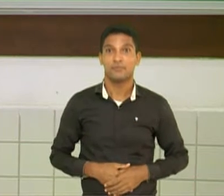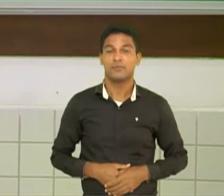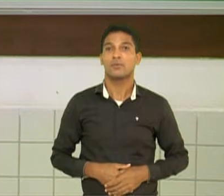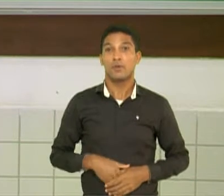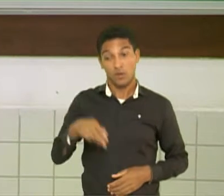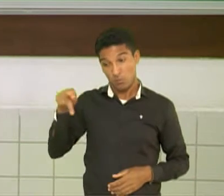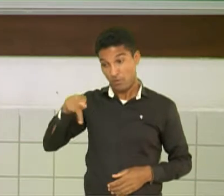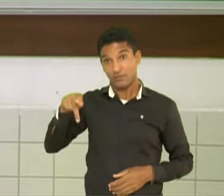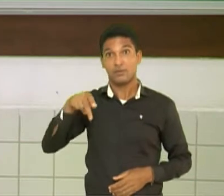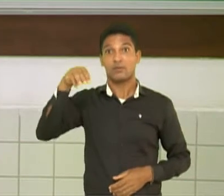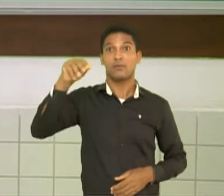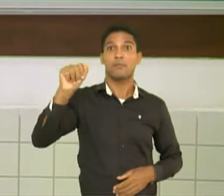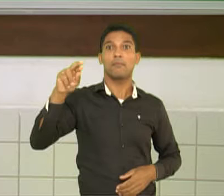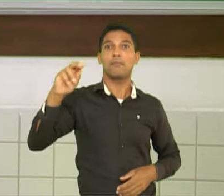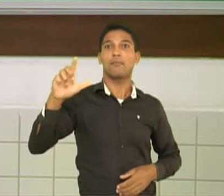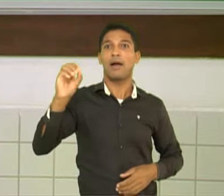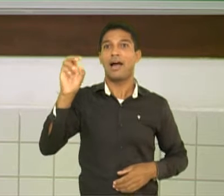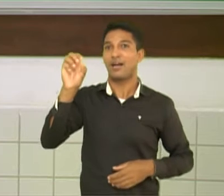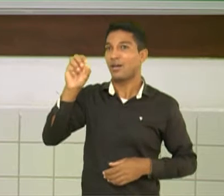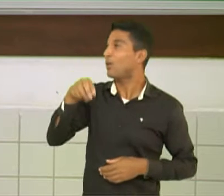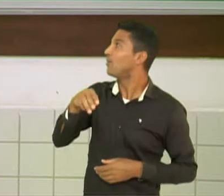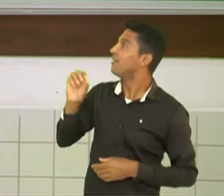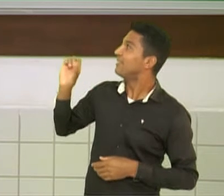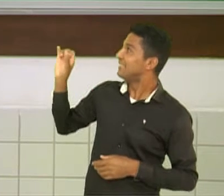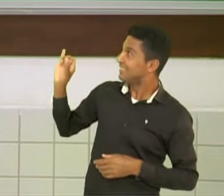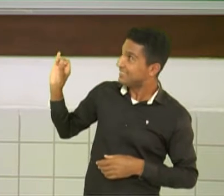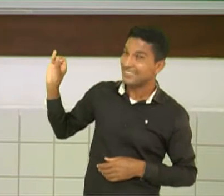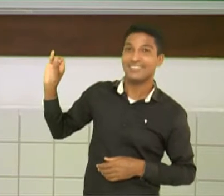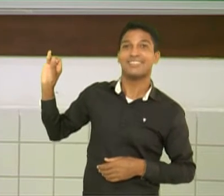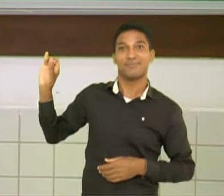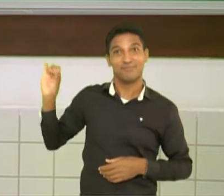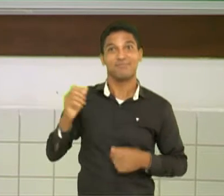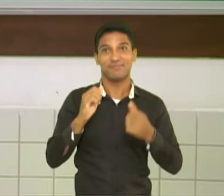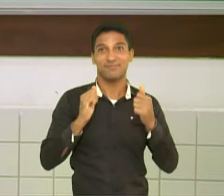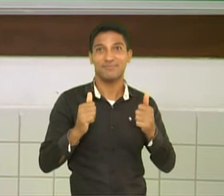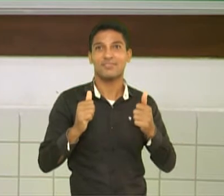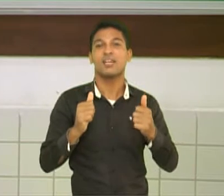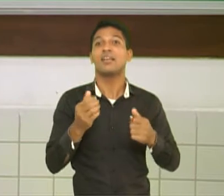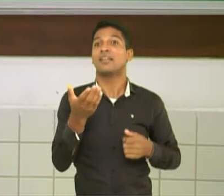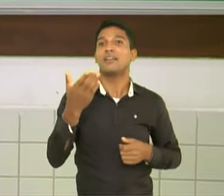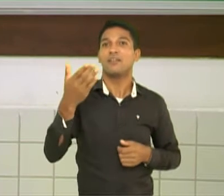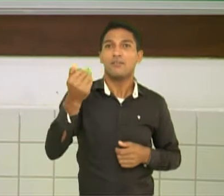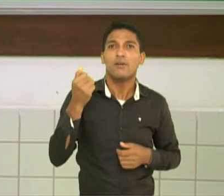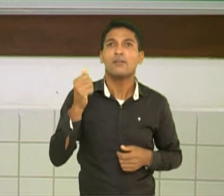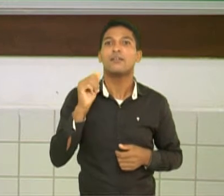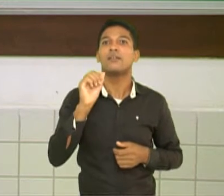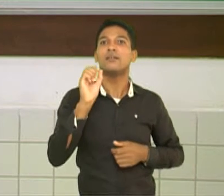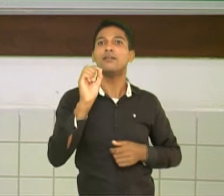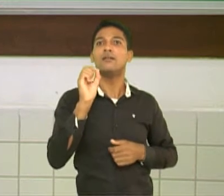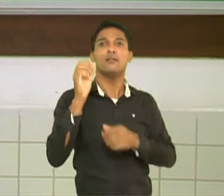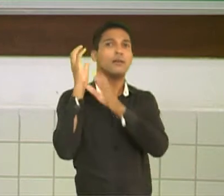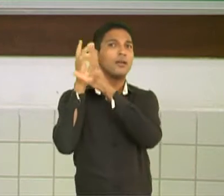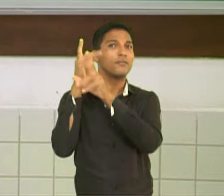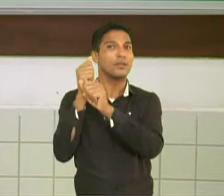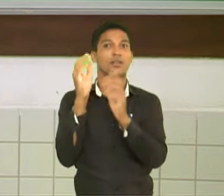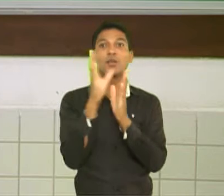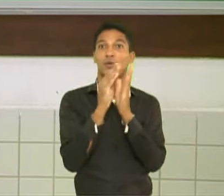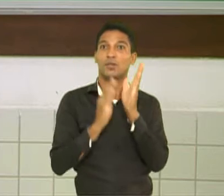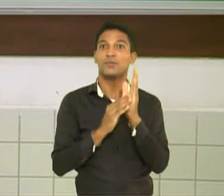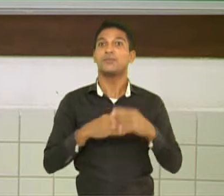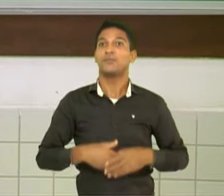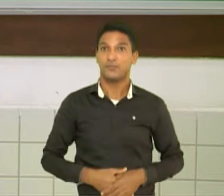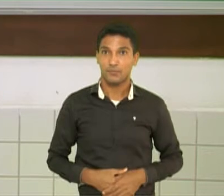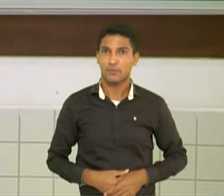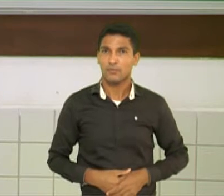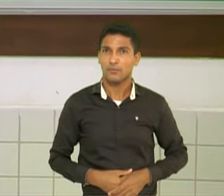sou o professor Marlon, junto com o Isaías, a gente vai retomar conteúdos com você. E